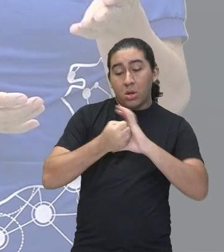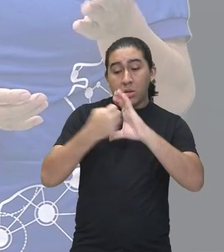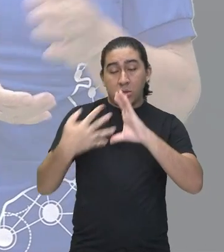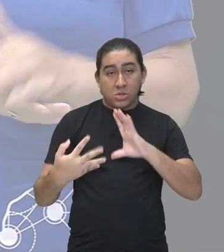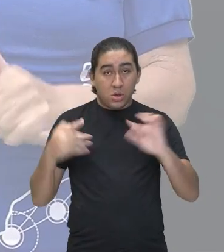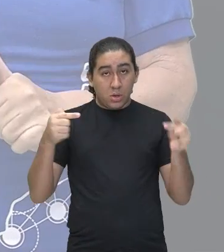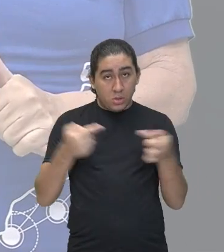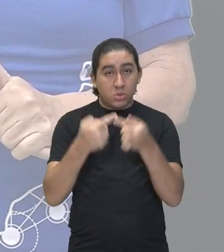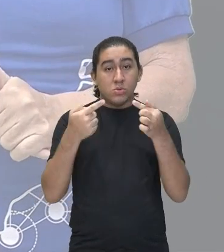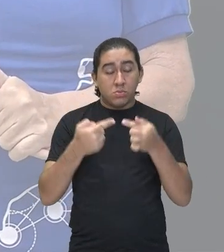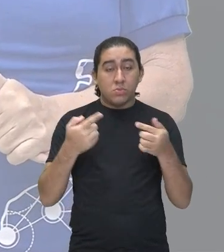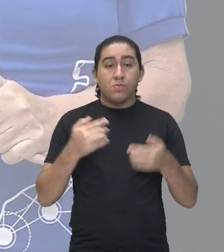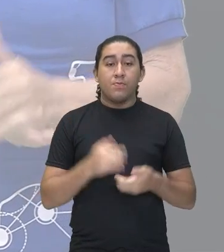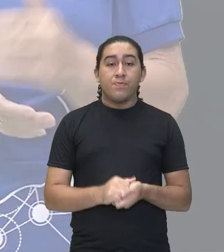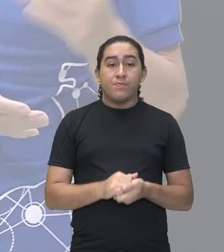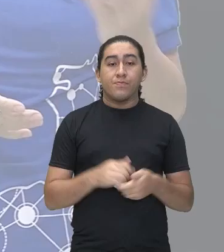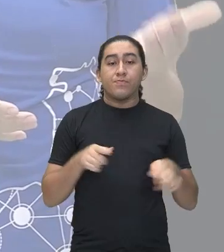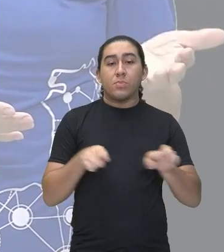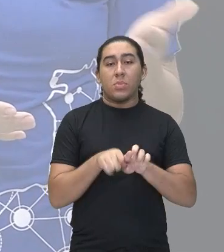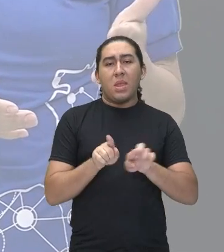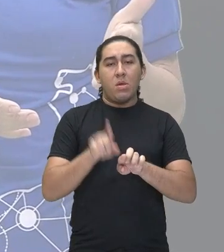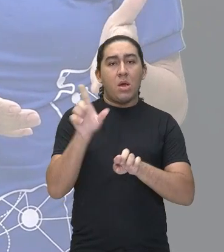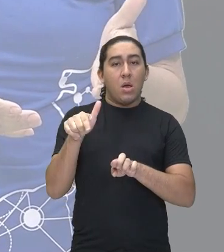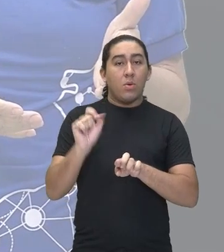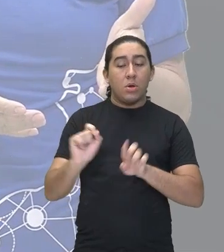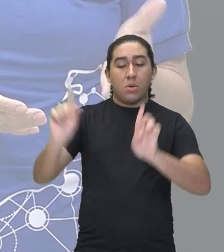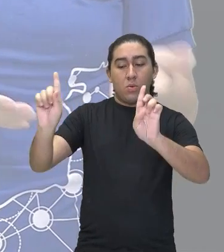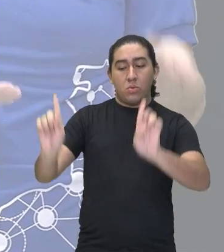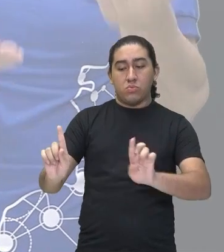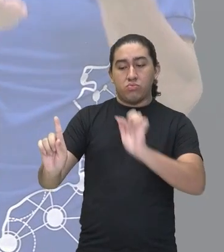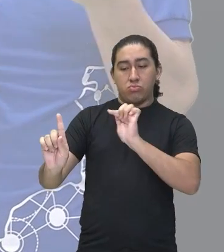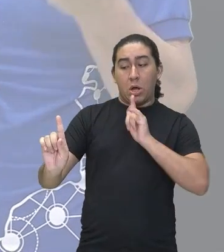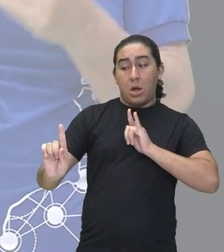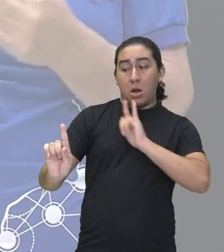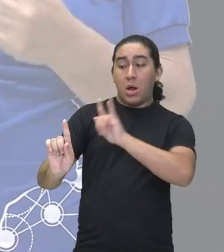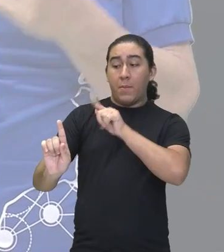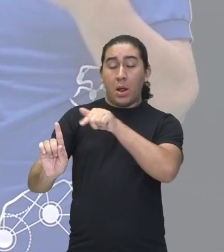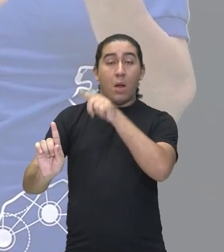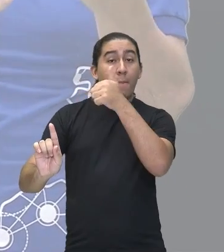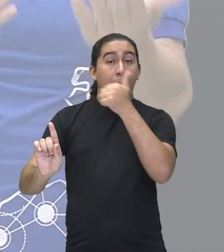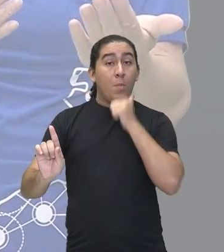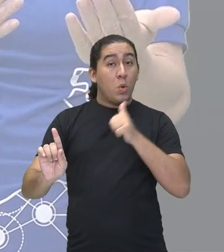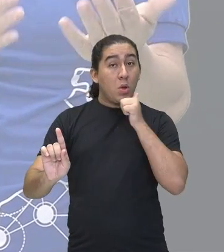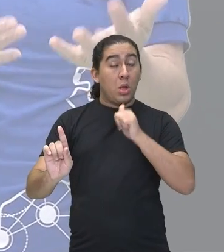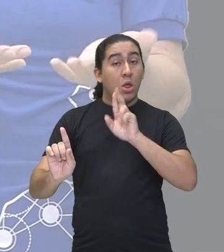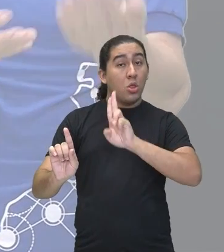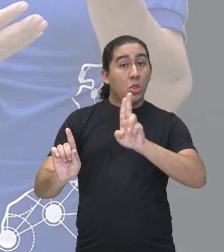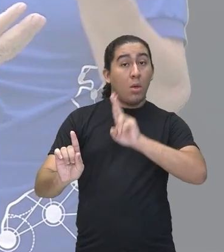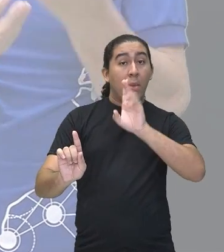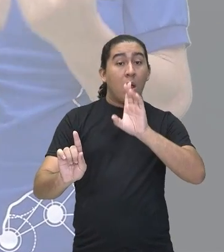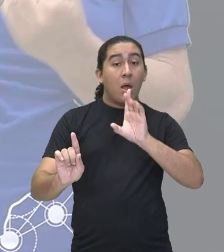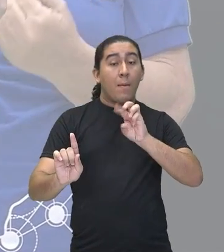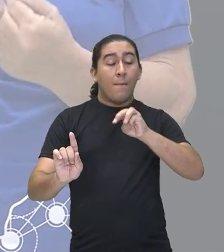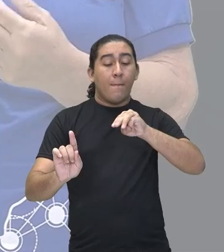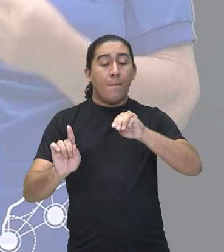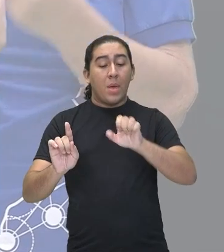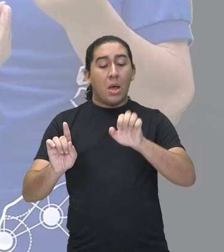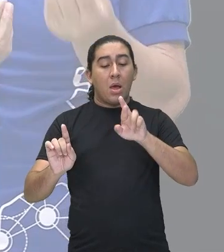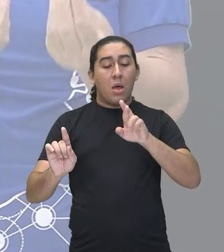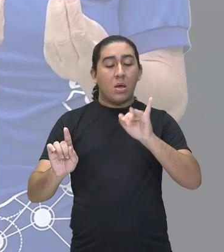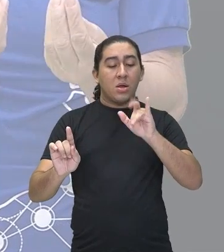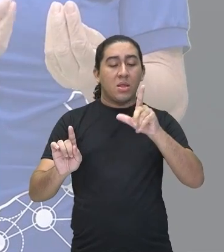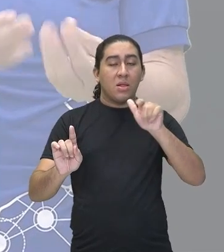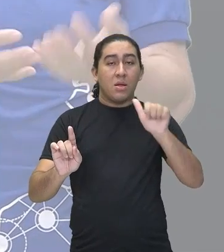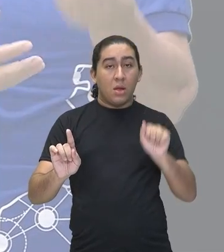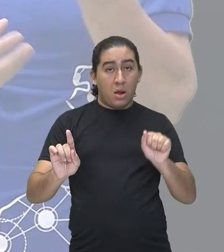Assim ele se declara para sua pastora idealizada. Então, Marília de Dirceu. Ele assume o nome